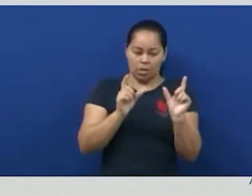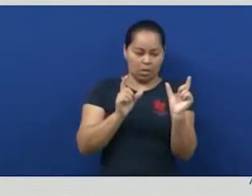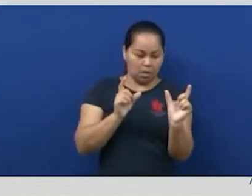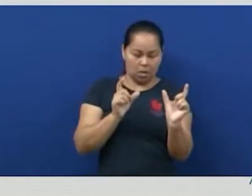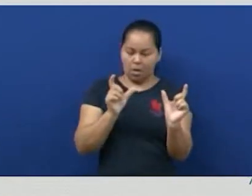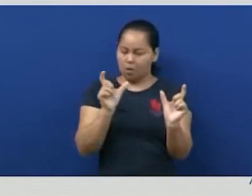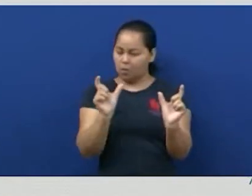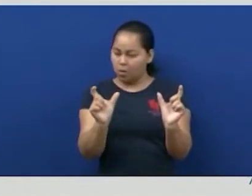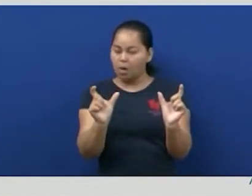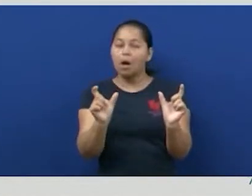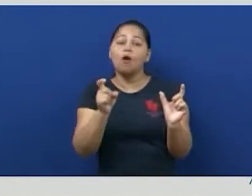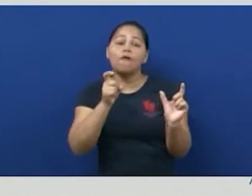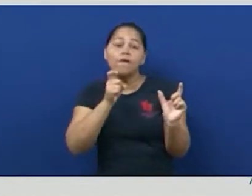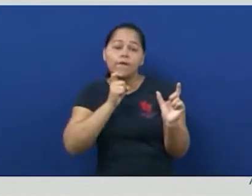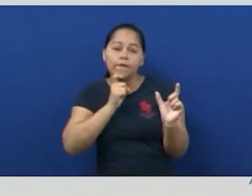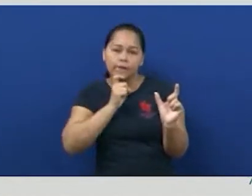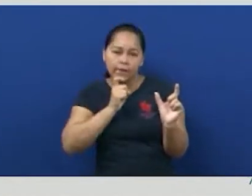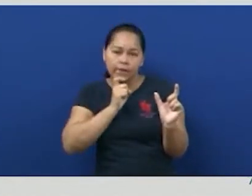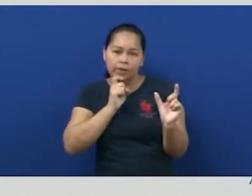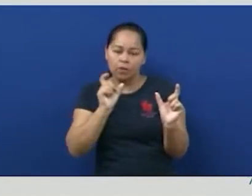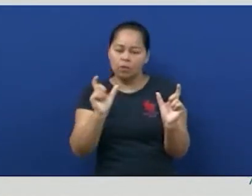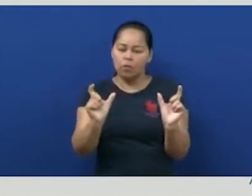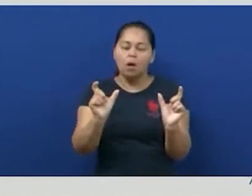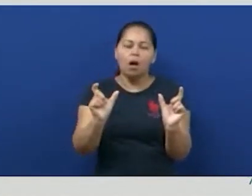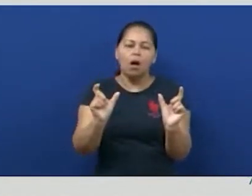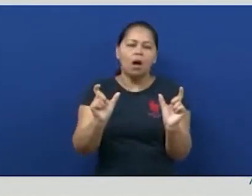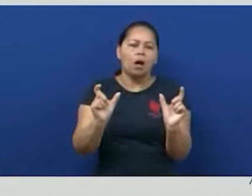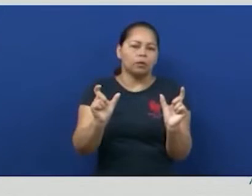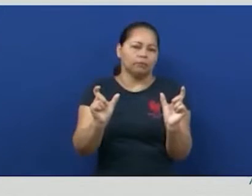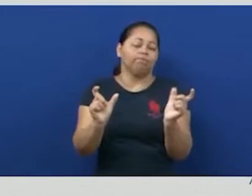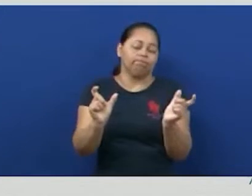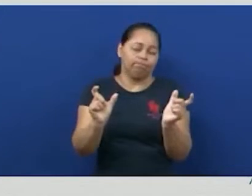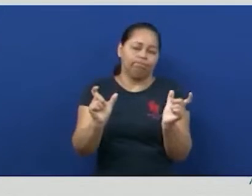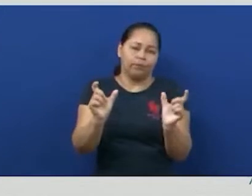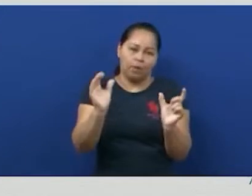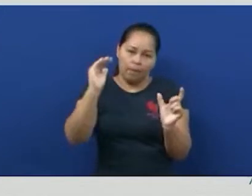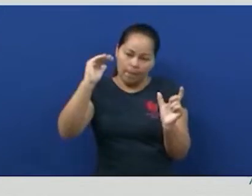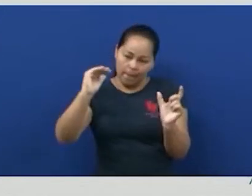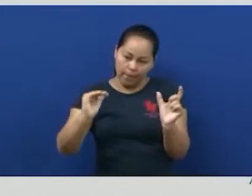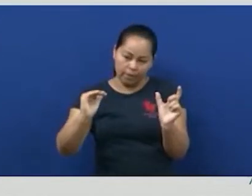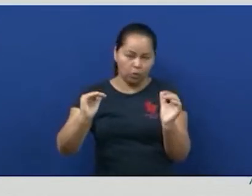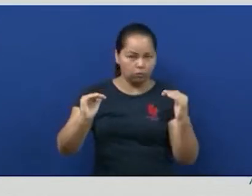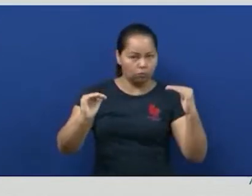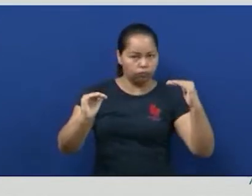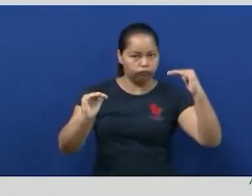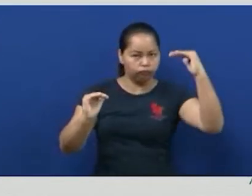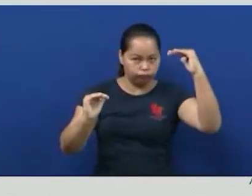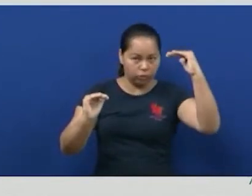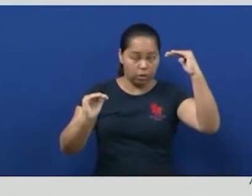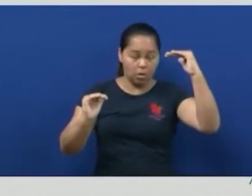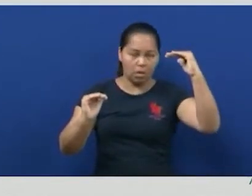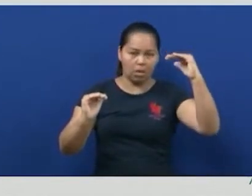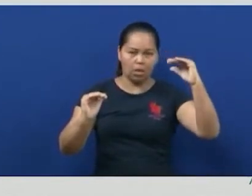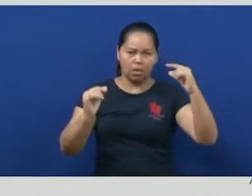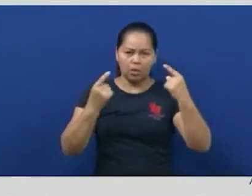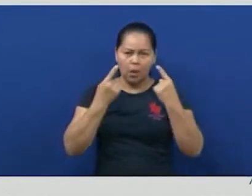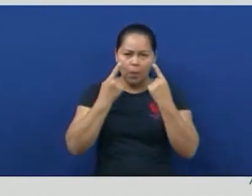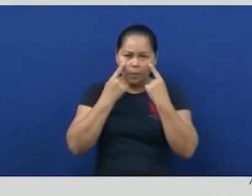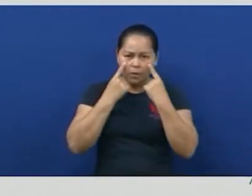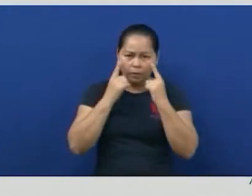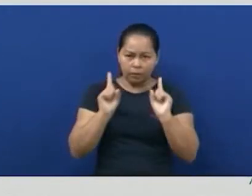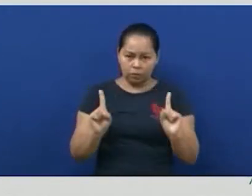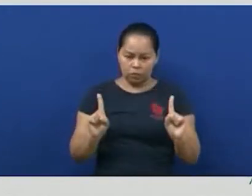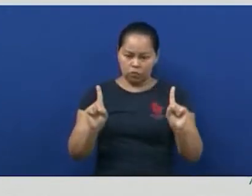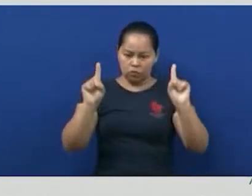corpo frio, que está com a temperatura baixa. Vejam que as setinhas estão se direcionando para o mesmo